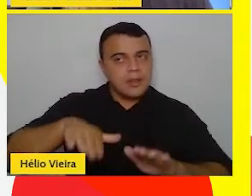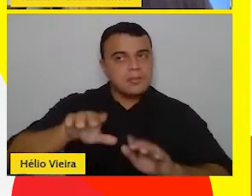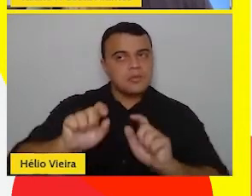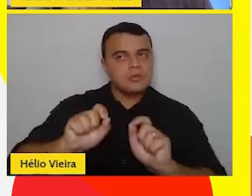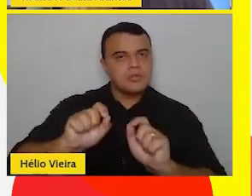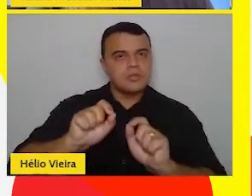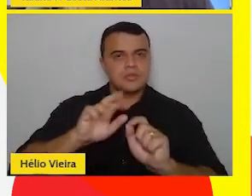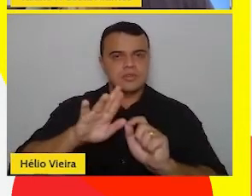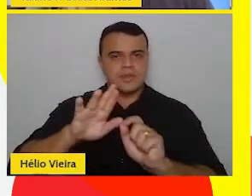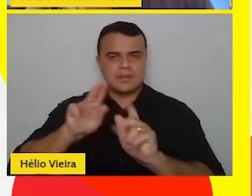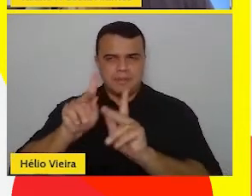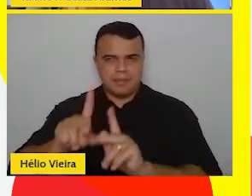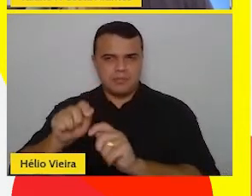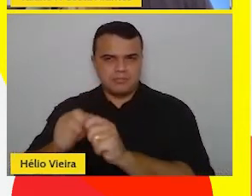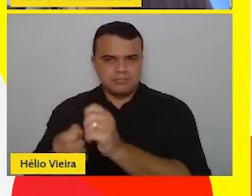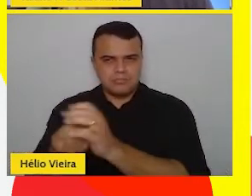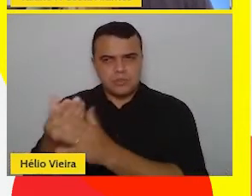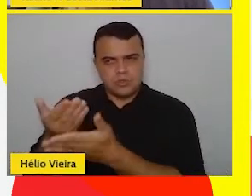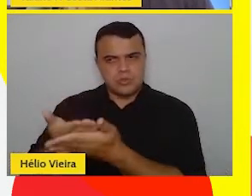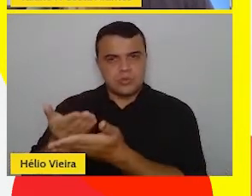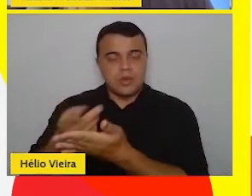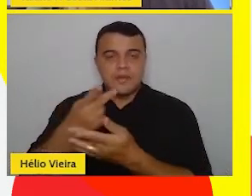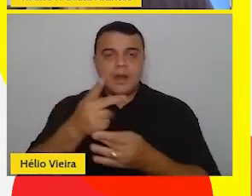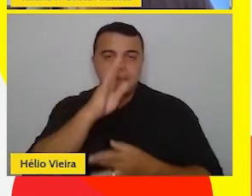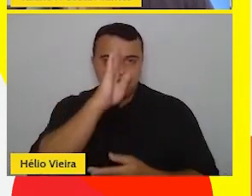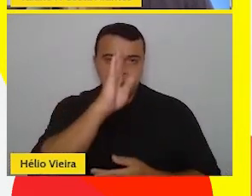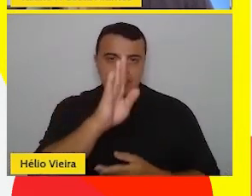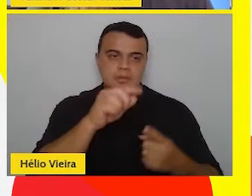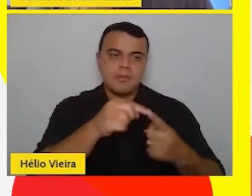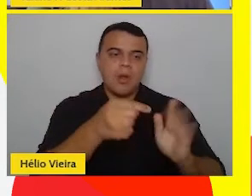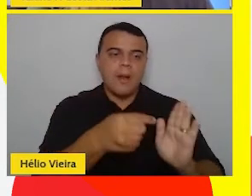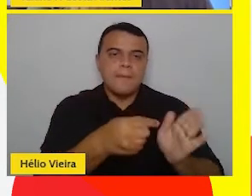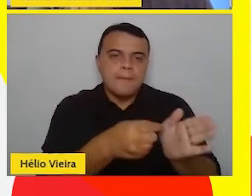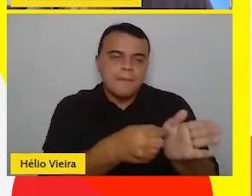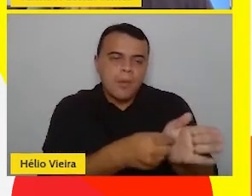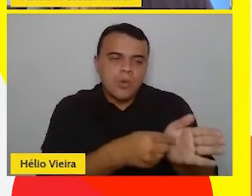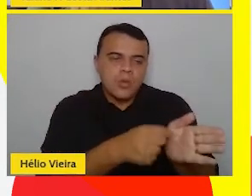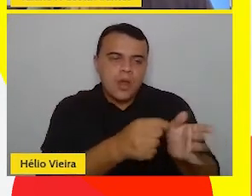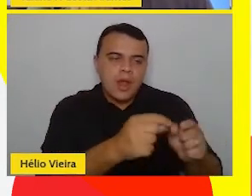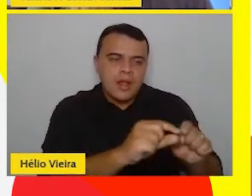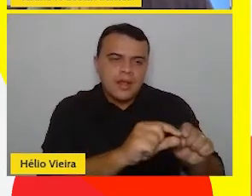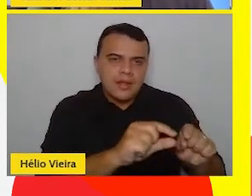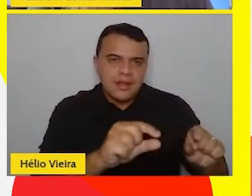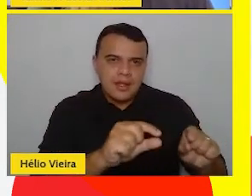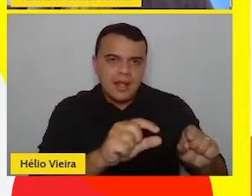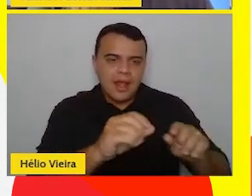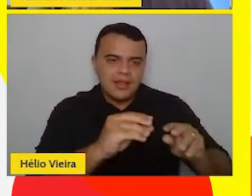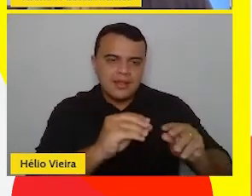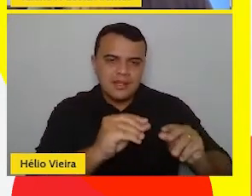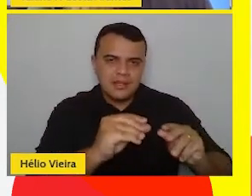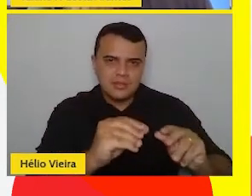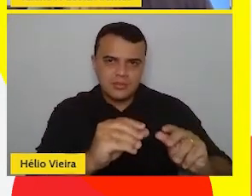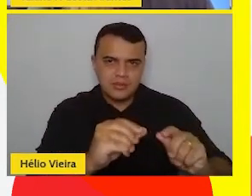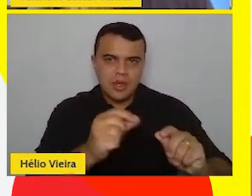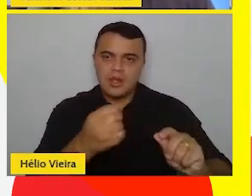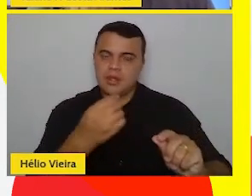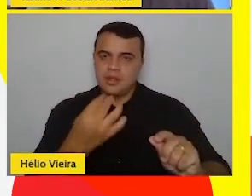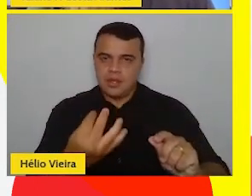vários autores, os principais elementos são o ponto, a linha, a textura e a